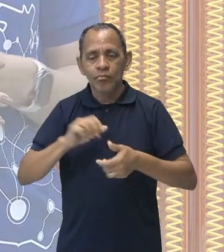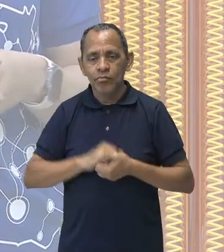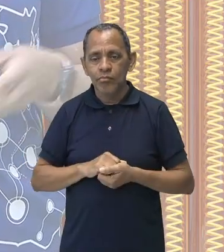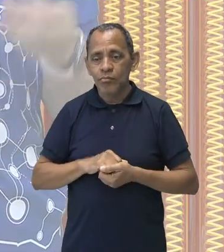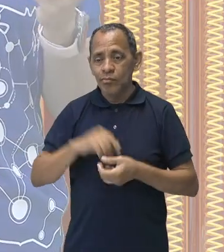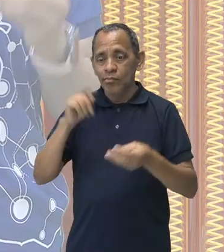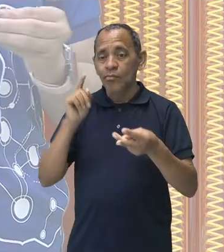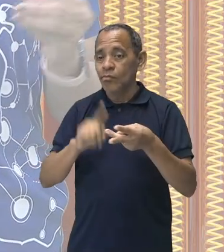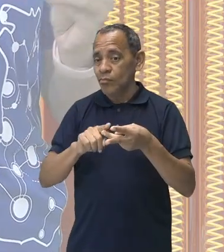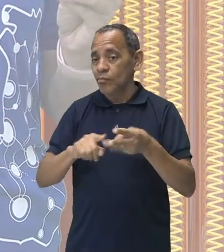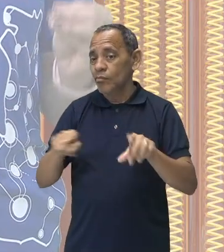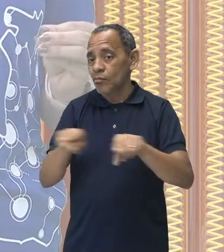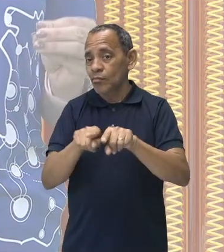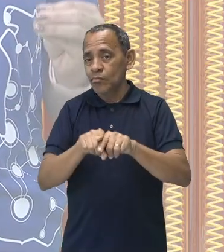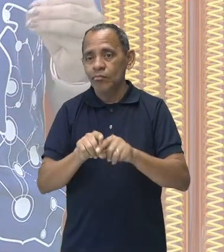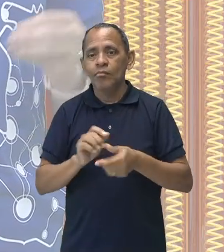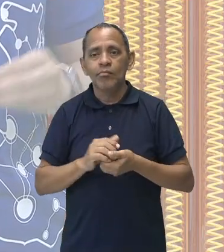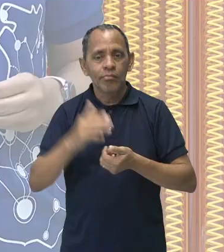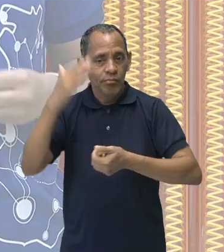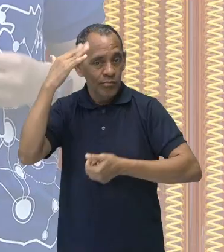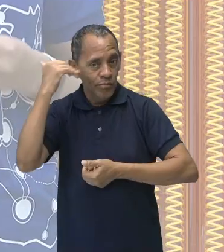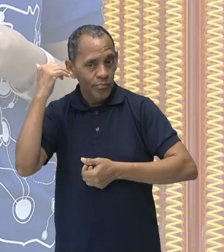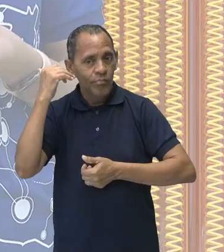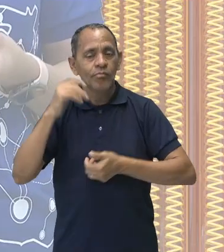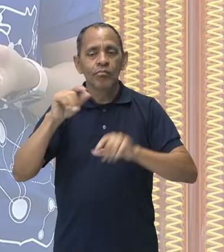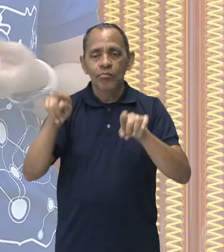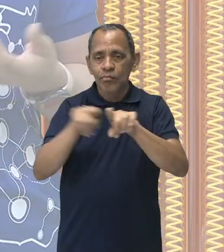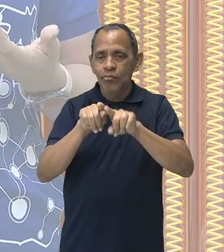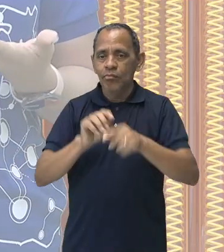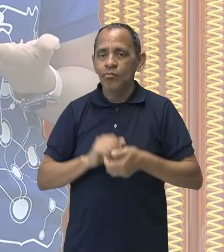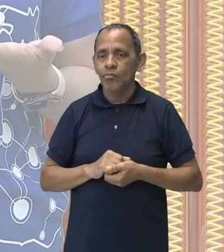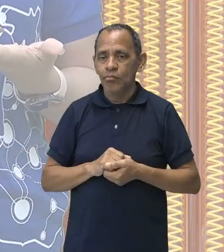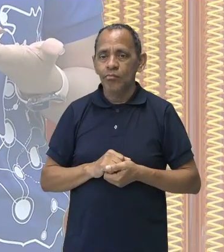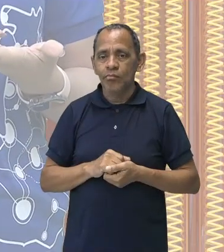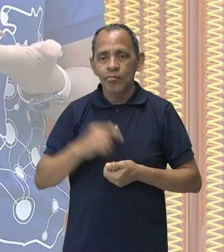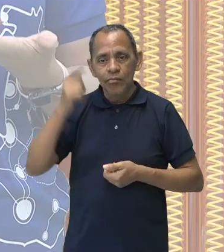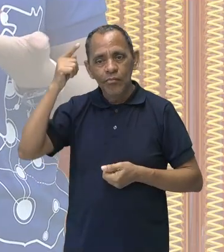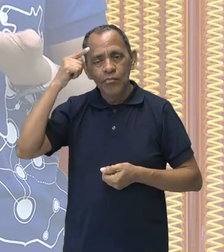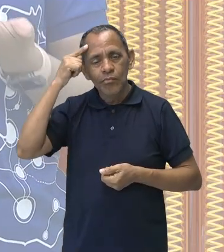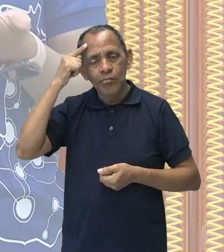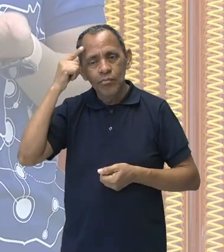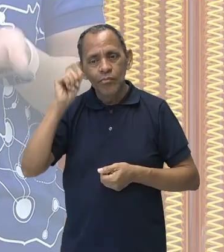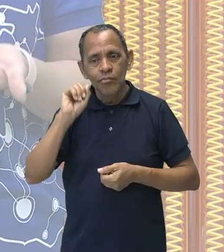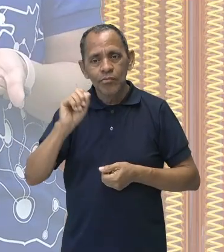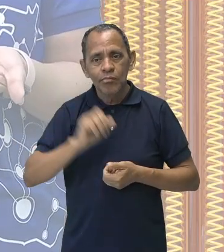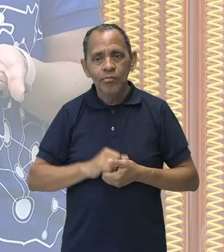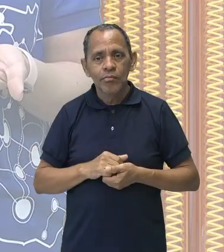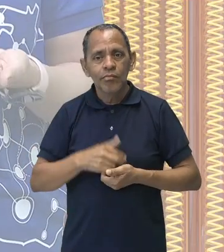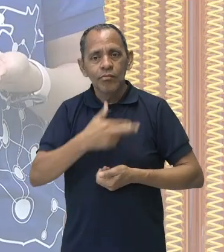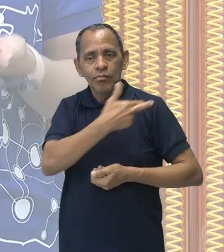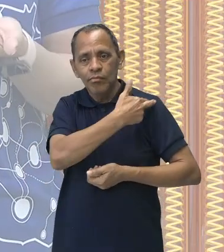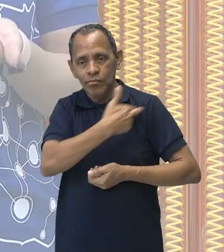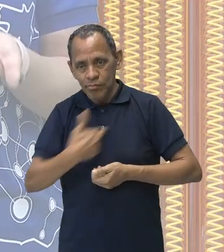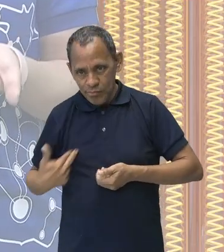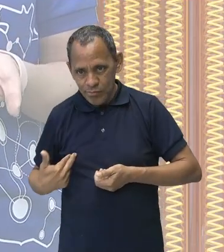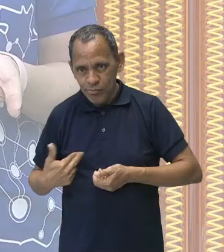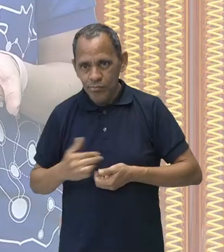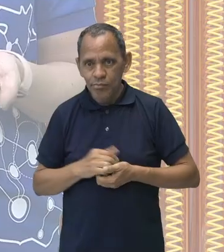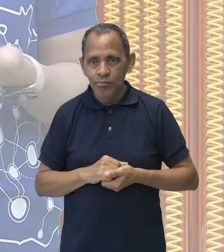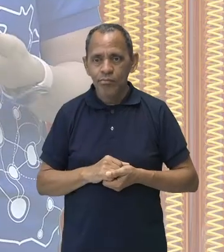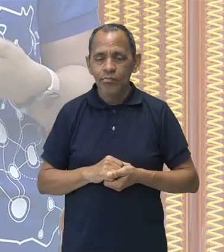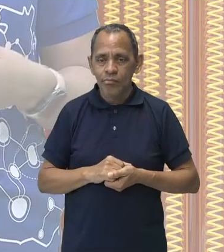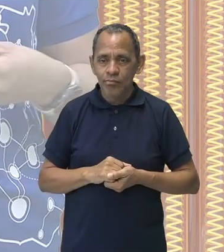também, ele popularizou a ideia justamente da questão do republicanismo, né, da ideia